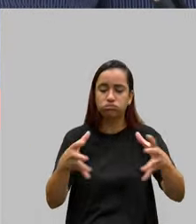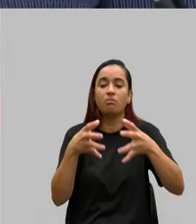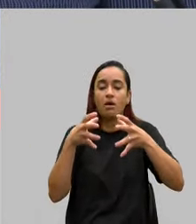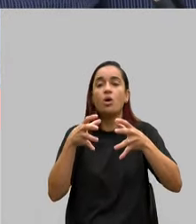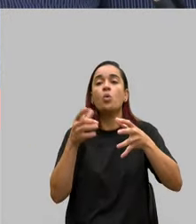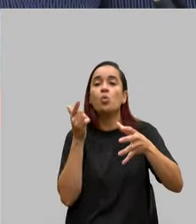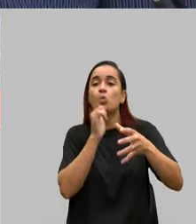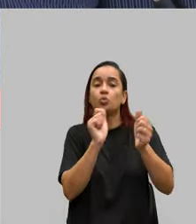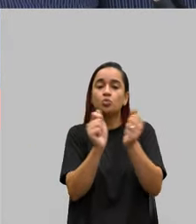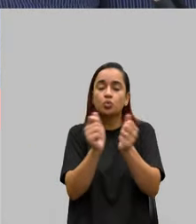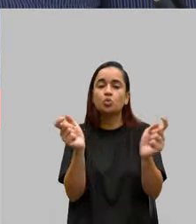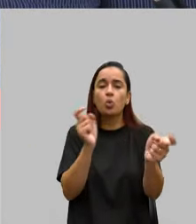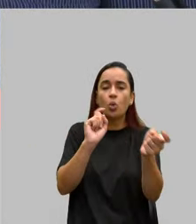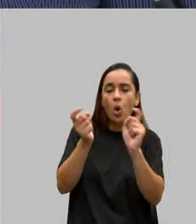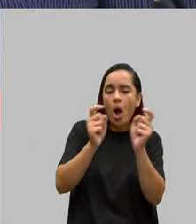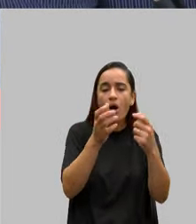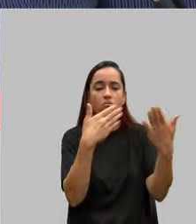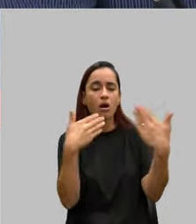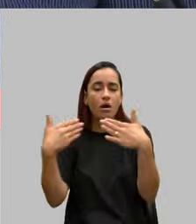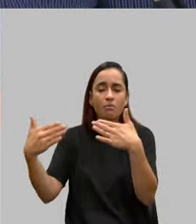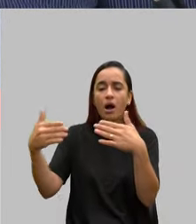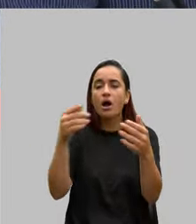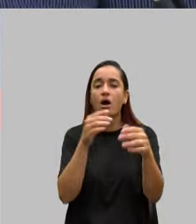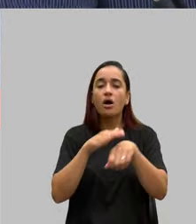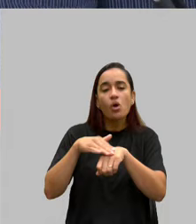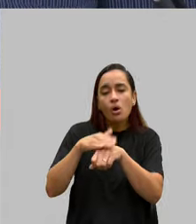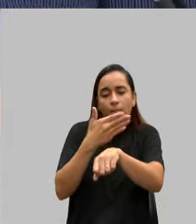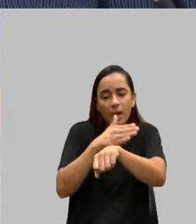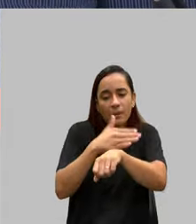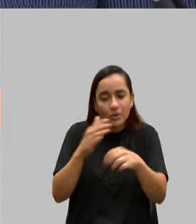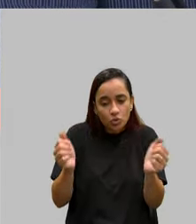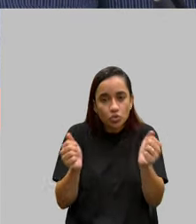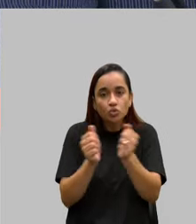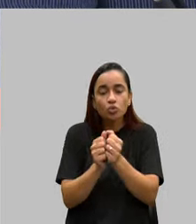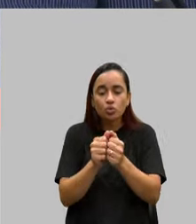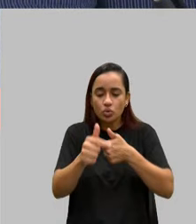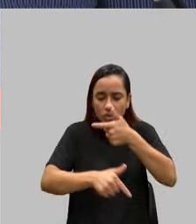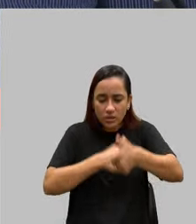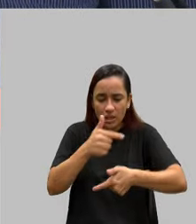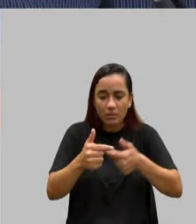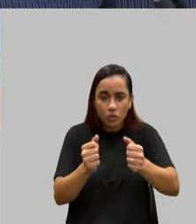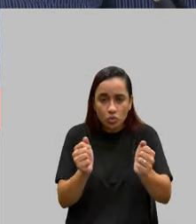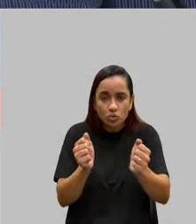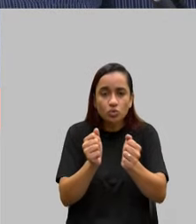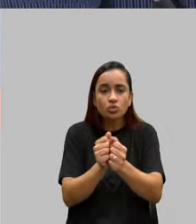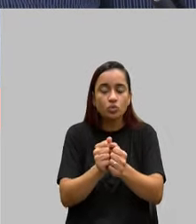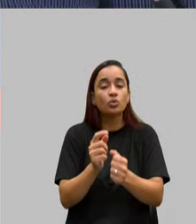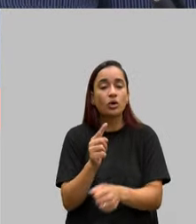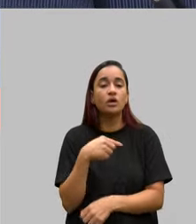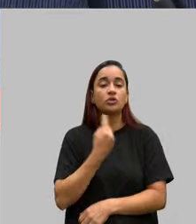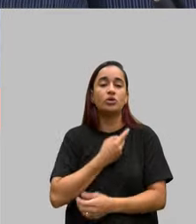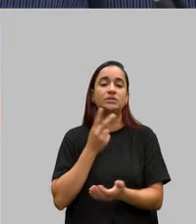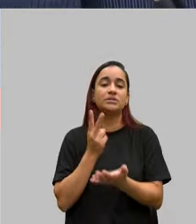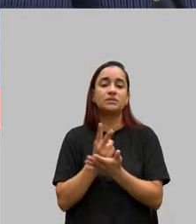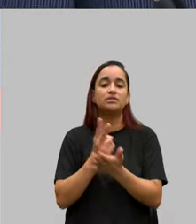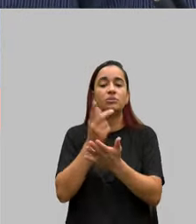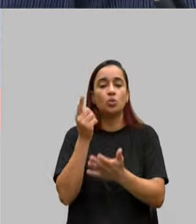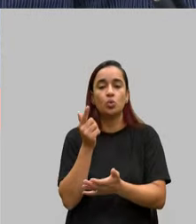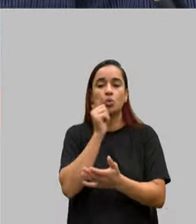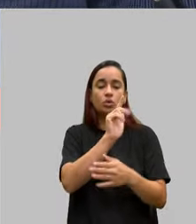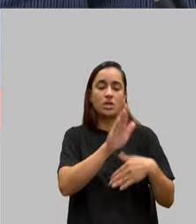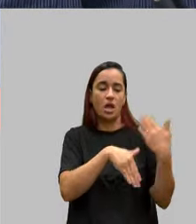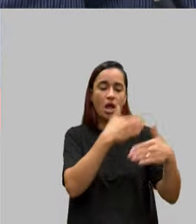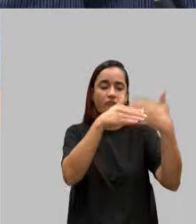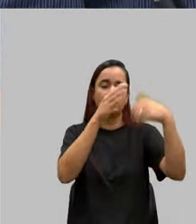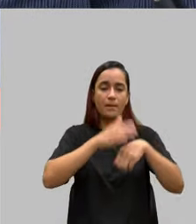sempre conversamos sempre que atuamos juntos sempre que atuamos de forma multidisciplinar conseguir avançar muito mais